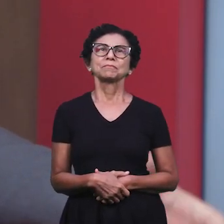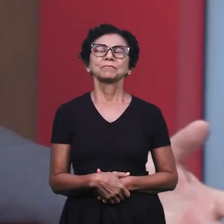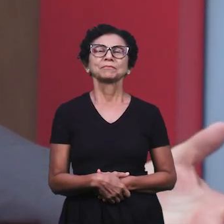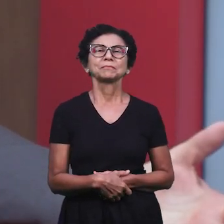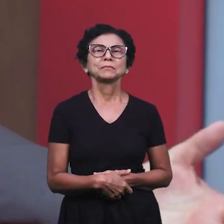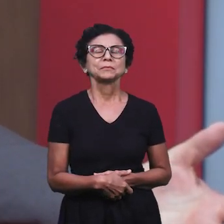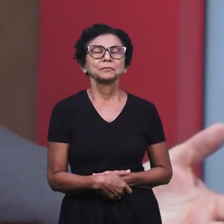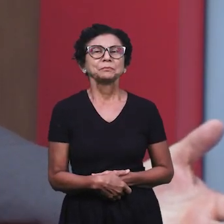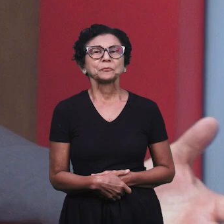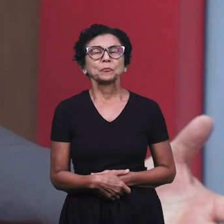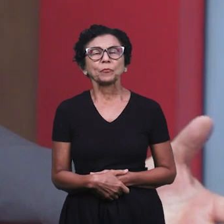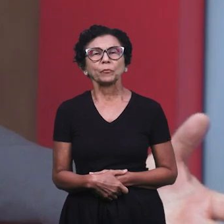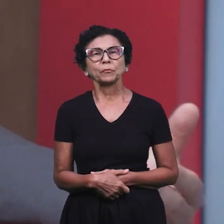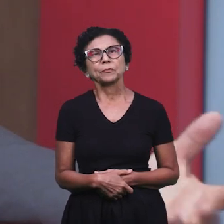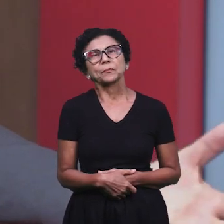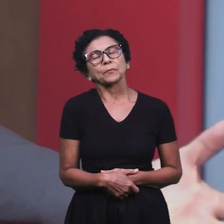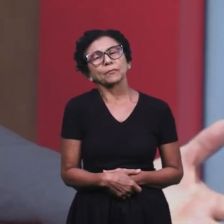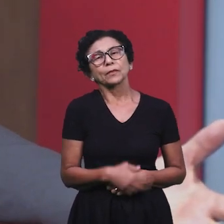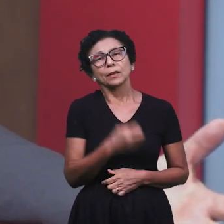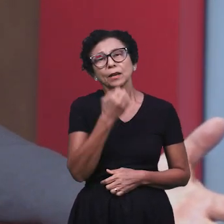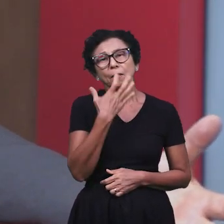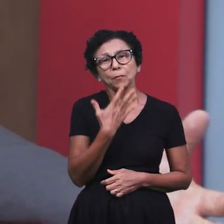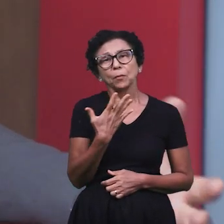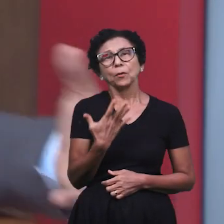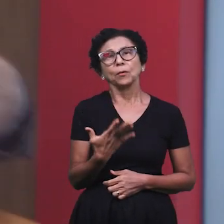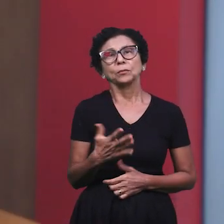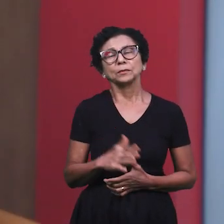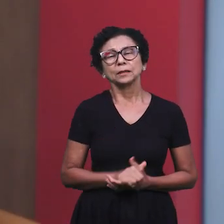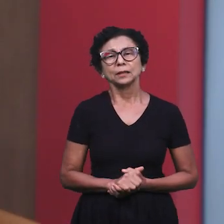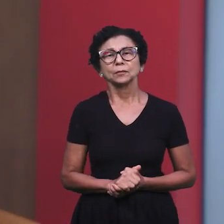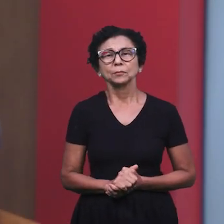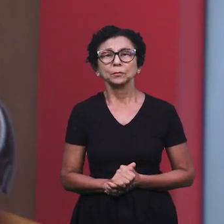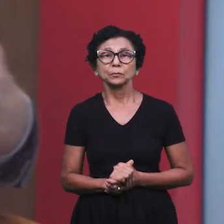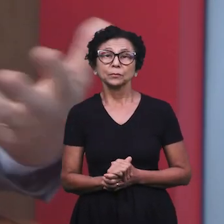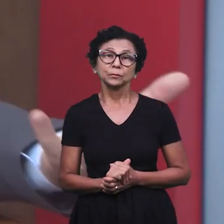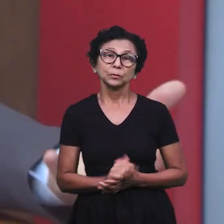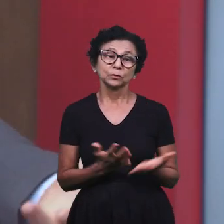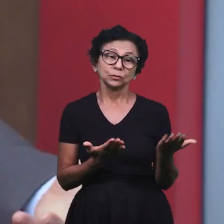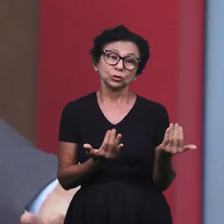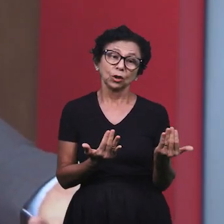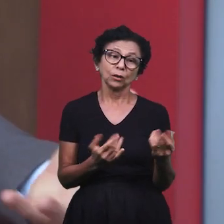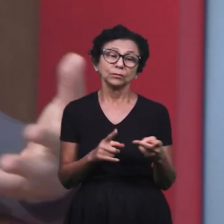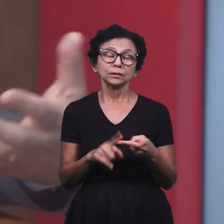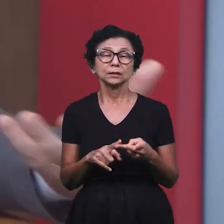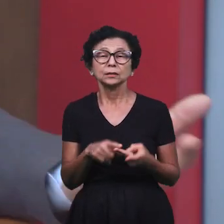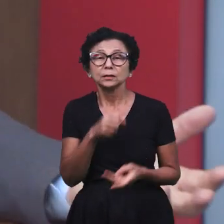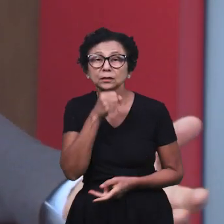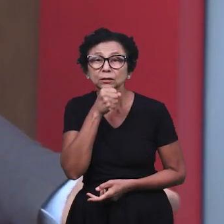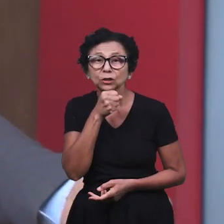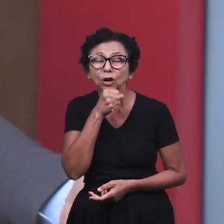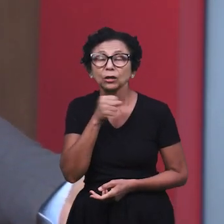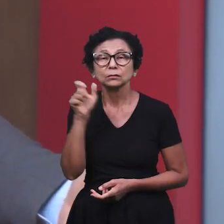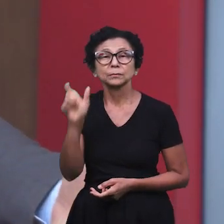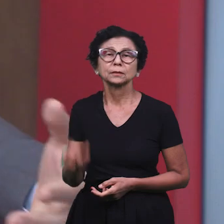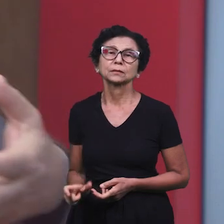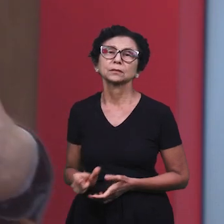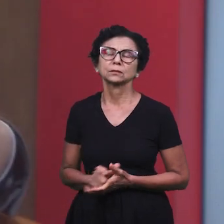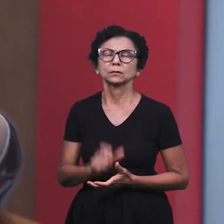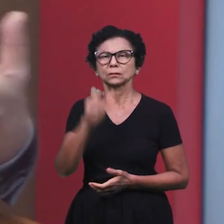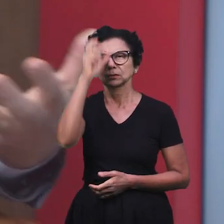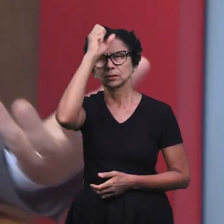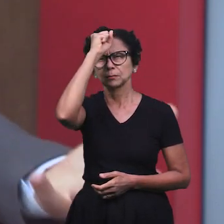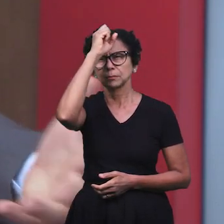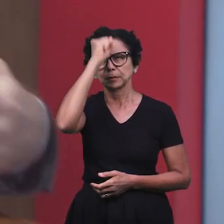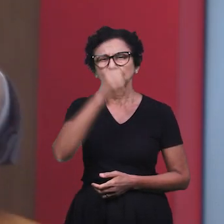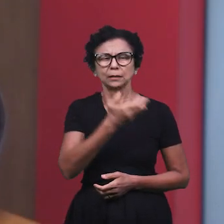e traz benefício para os dois lados, para os novos e para os idosos. A gente aprende muito com